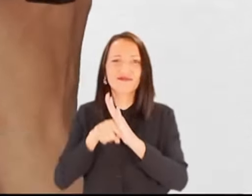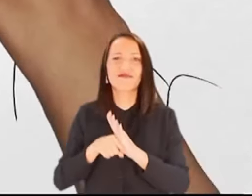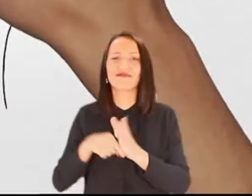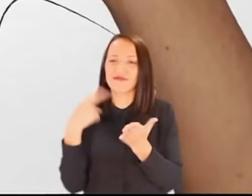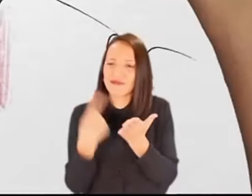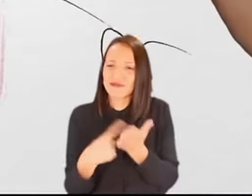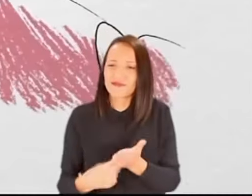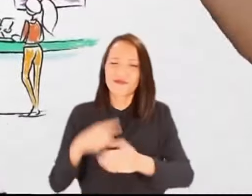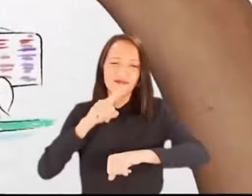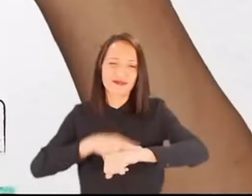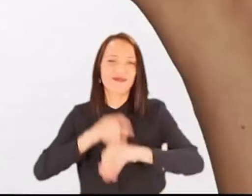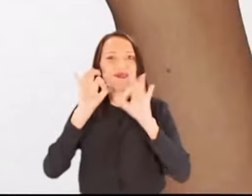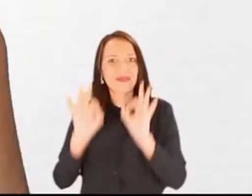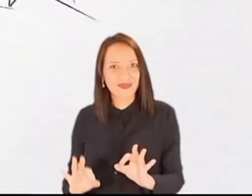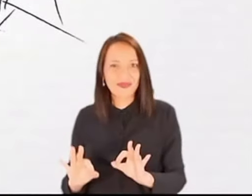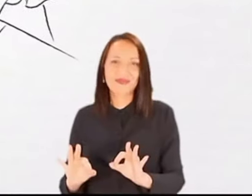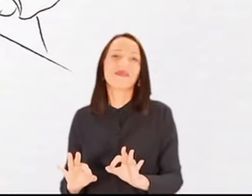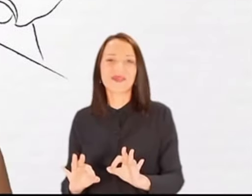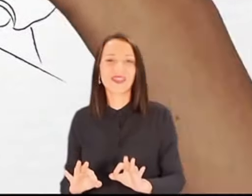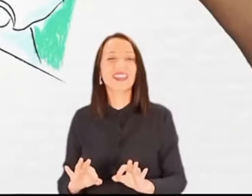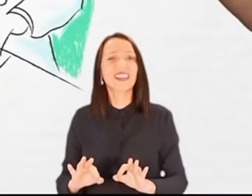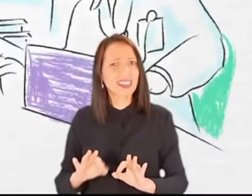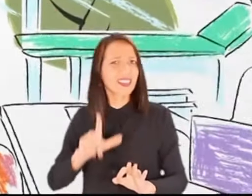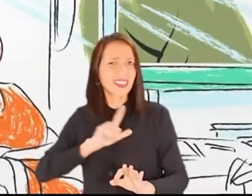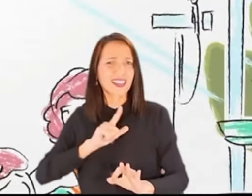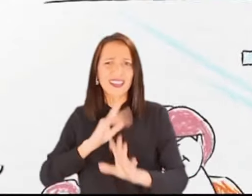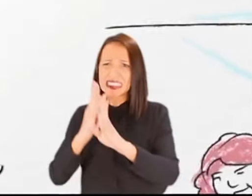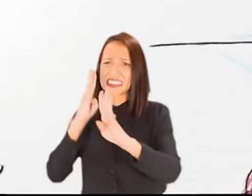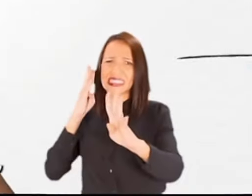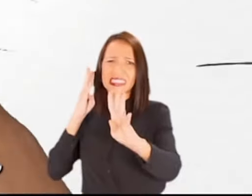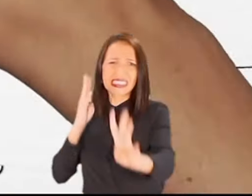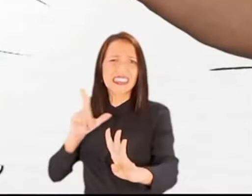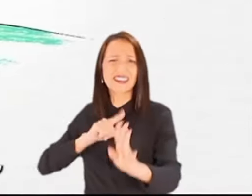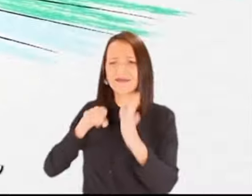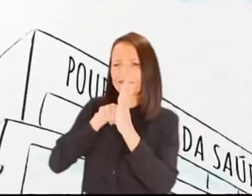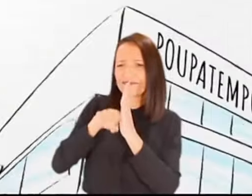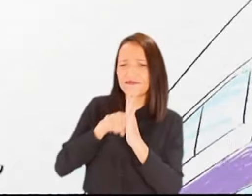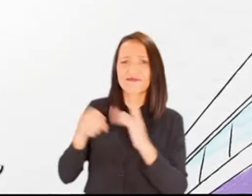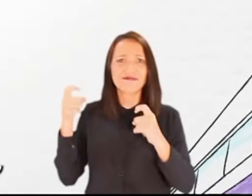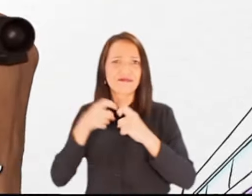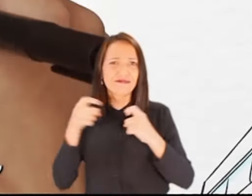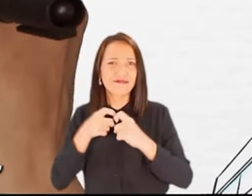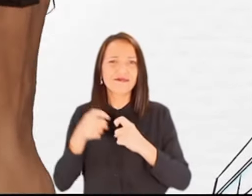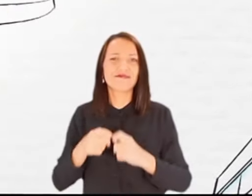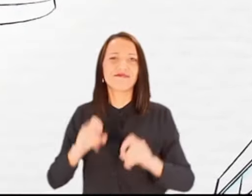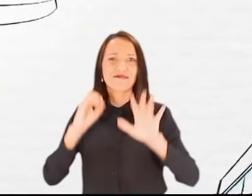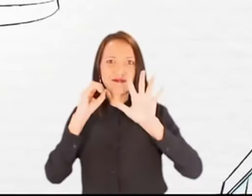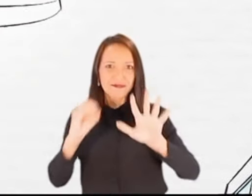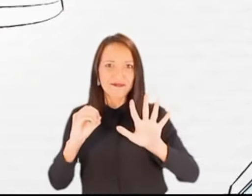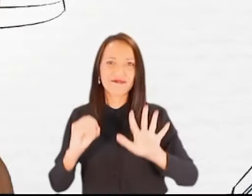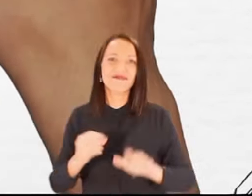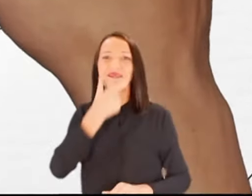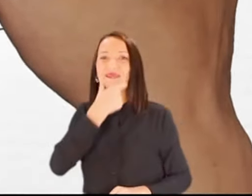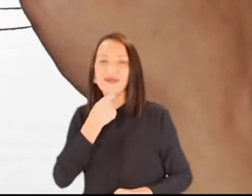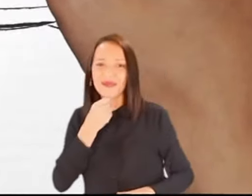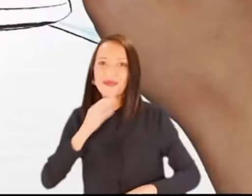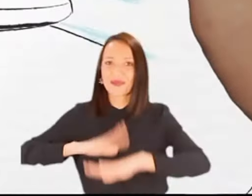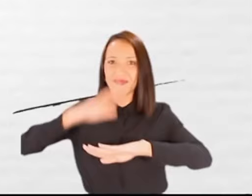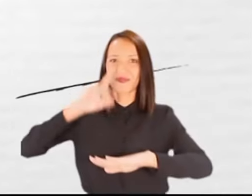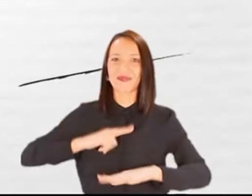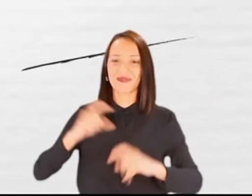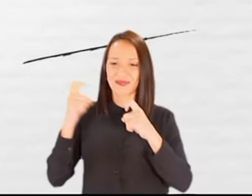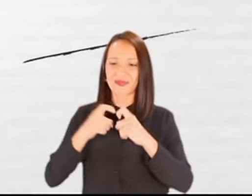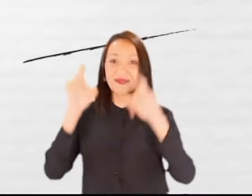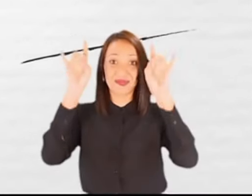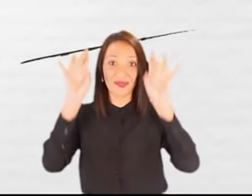exame atrás do outro e agendamento com hora marcada. E para acabar com a fila das consultas, Boulos 50 vai fazer